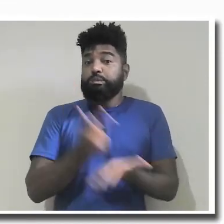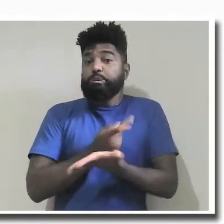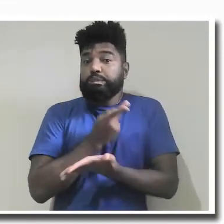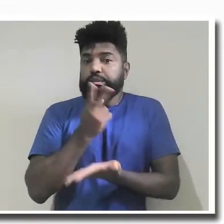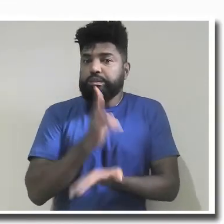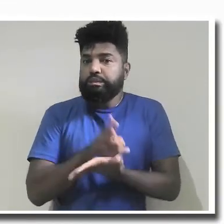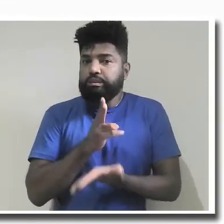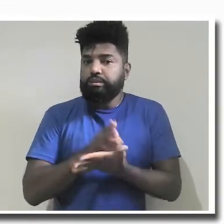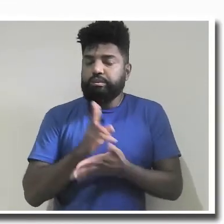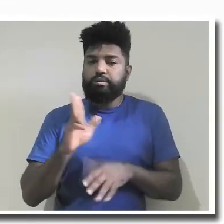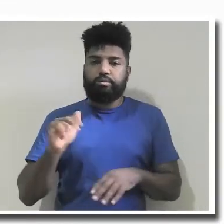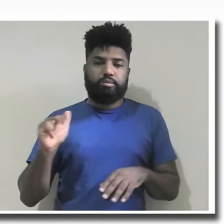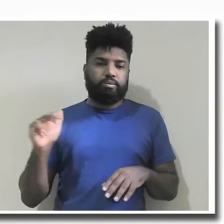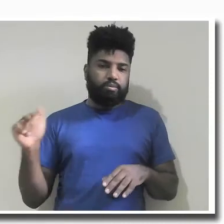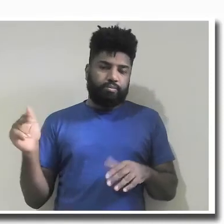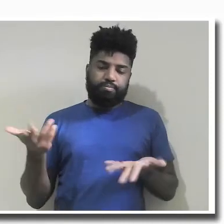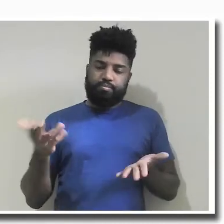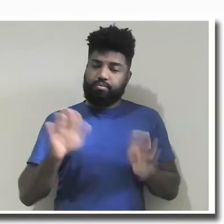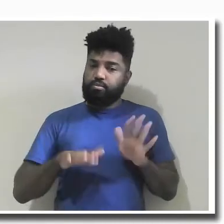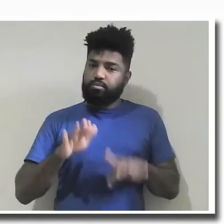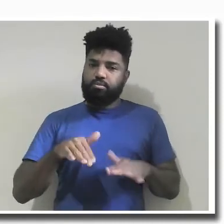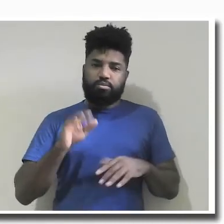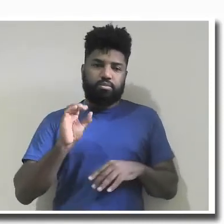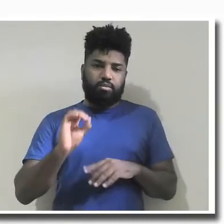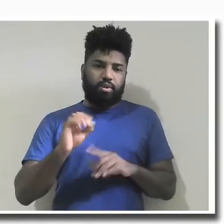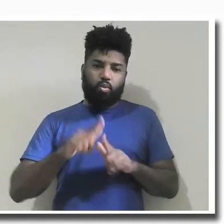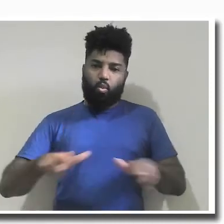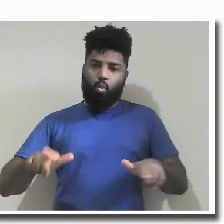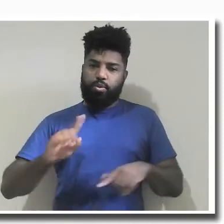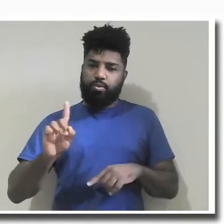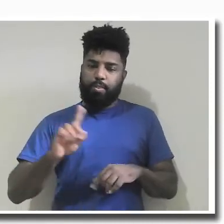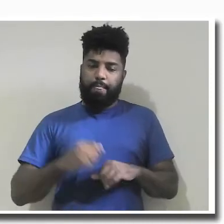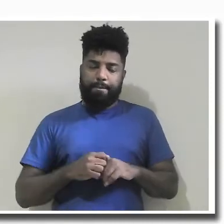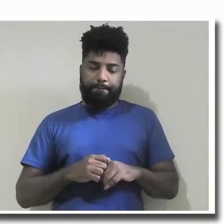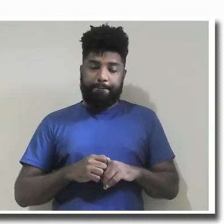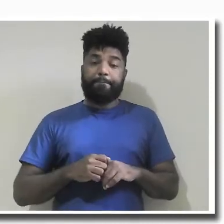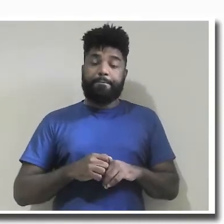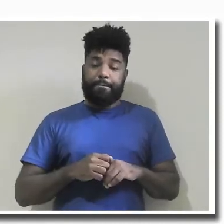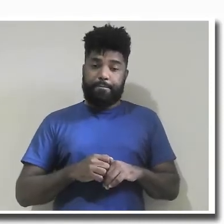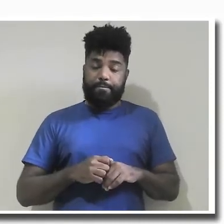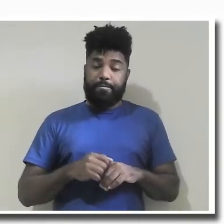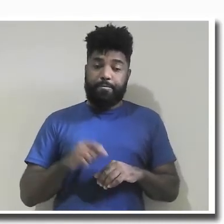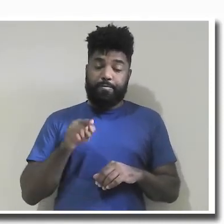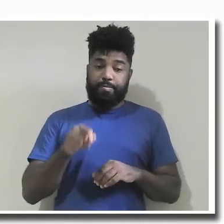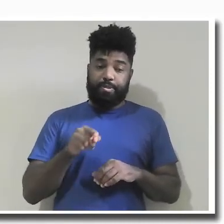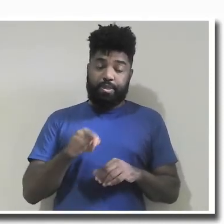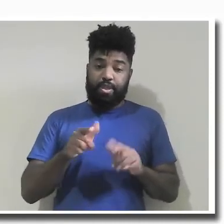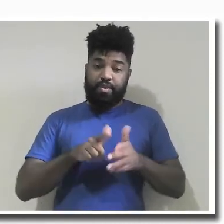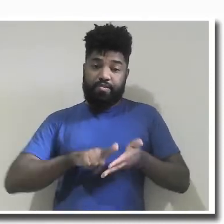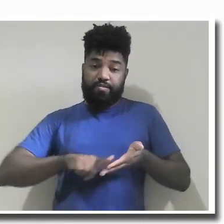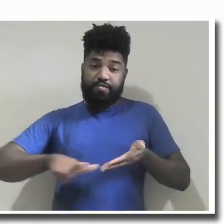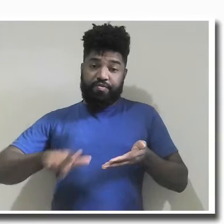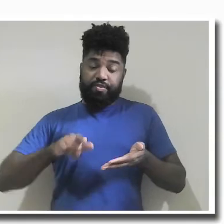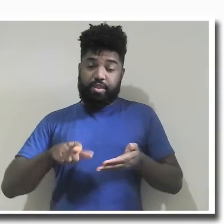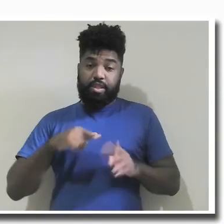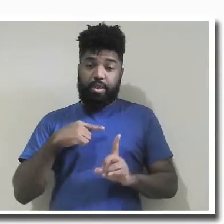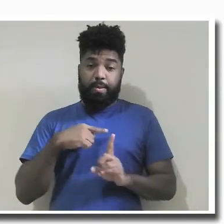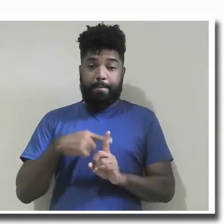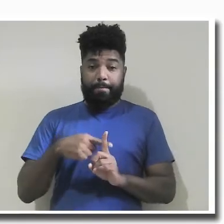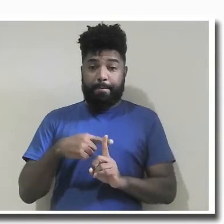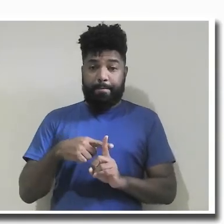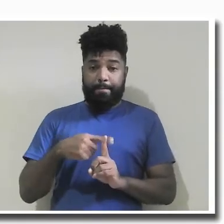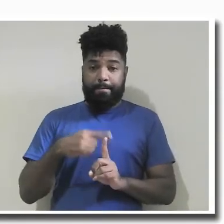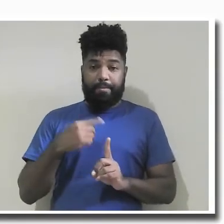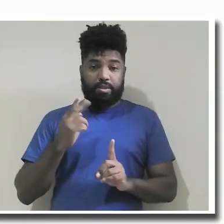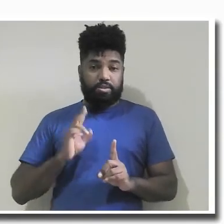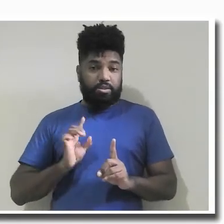sempre o elemento neutro é o 0. E o elemento neutro, ele não existe apenas para a adição, ele